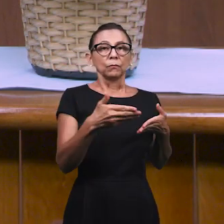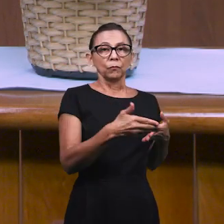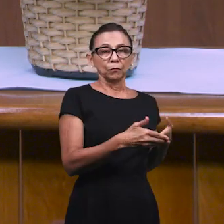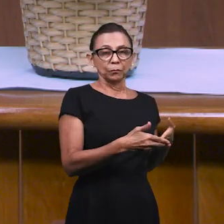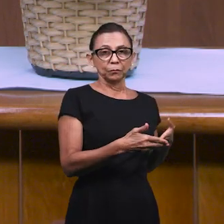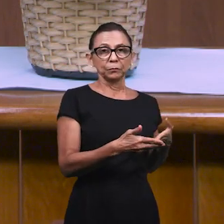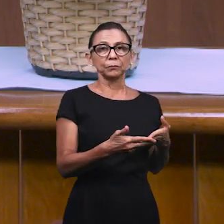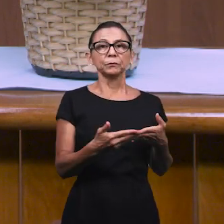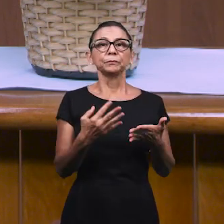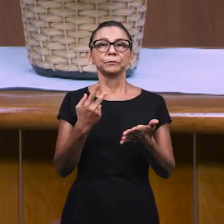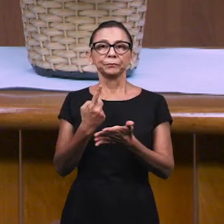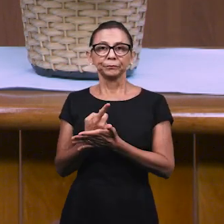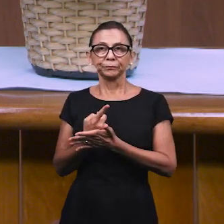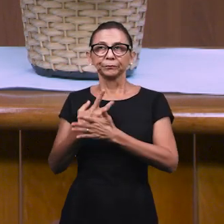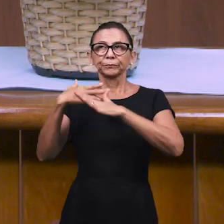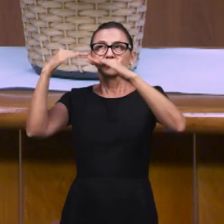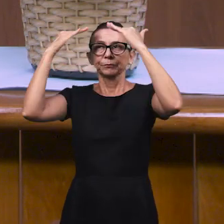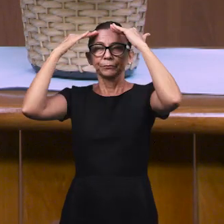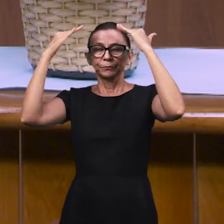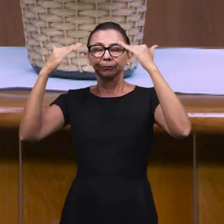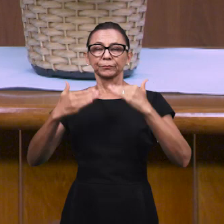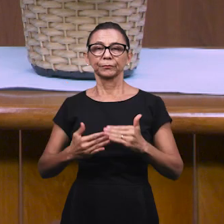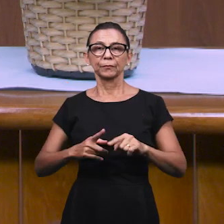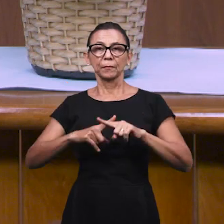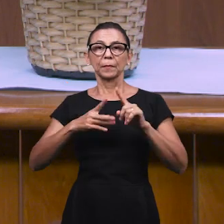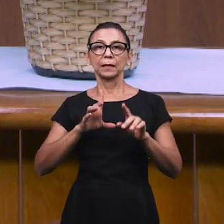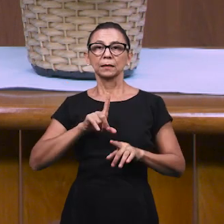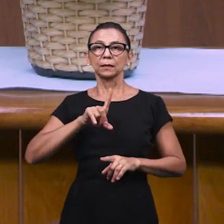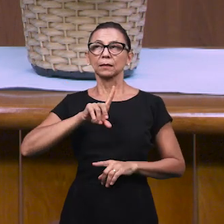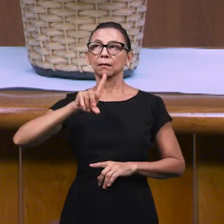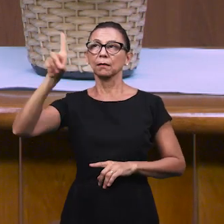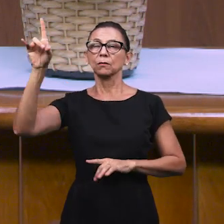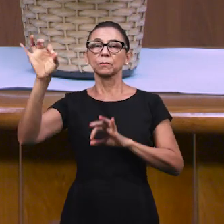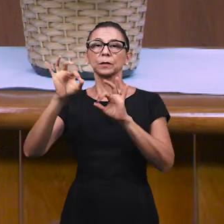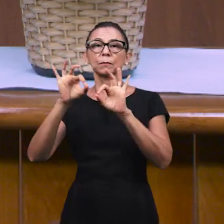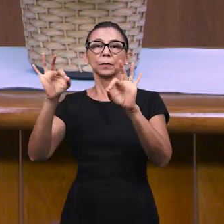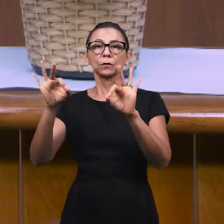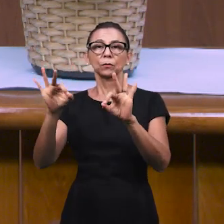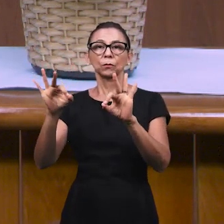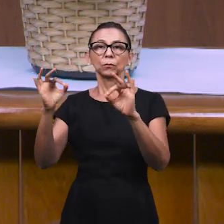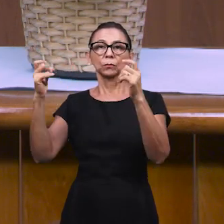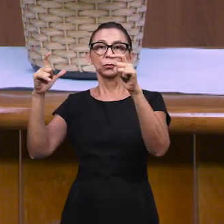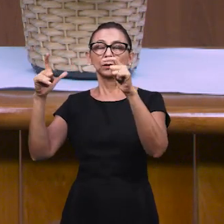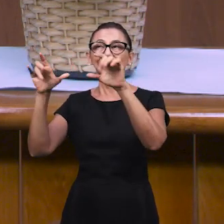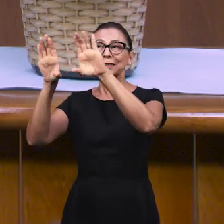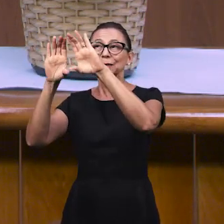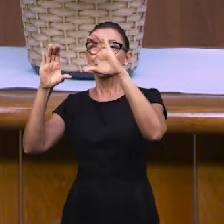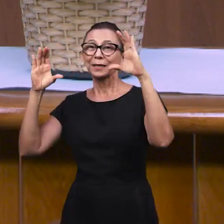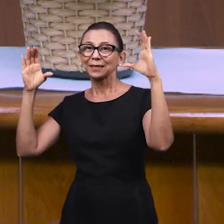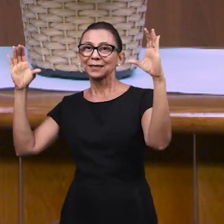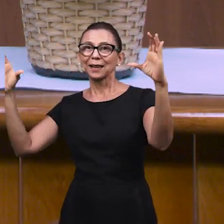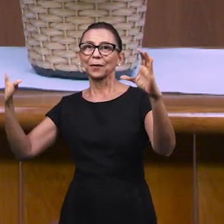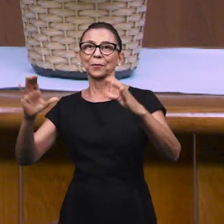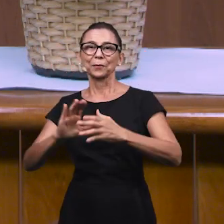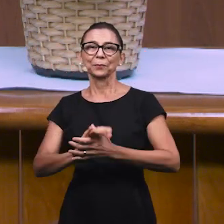isso que Deus fez para o homem a habitação dele nos céus. Jesus, quando falava no seu